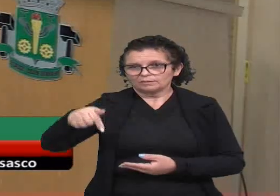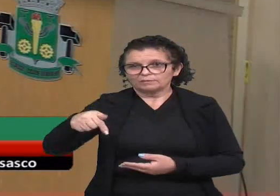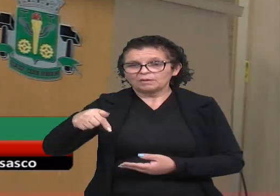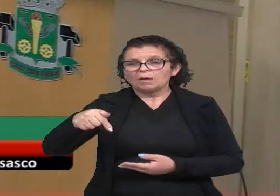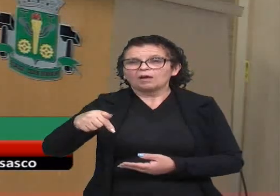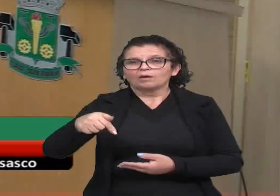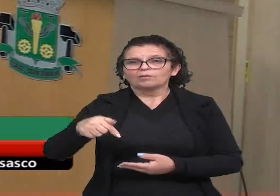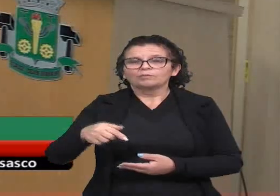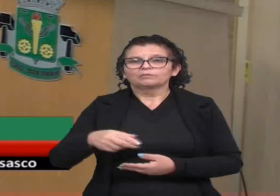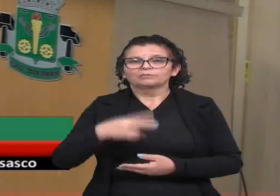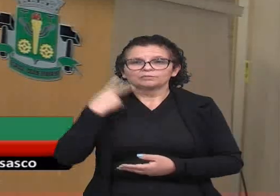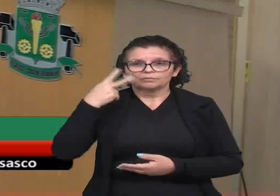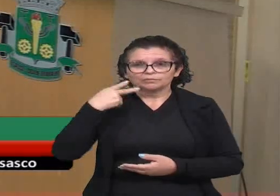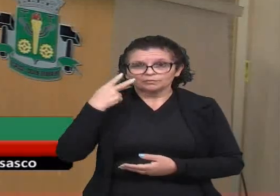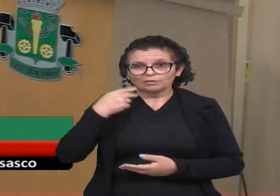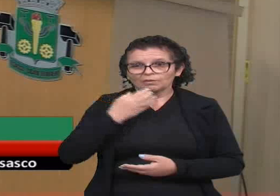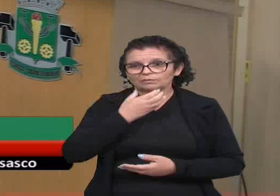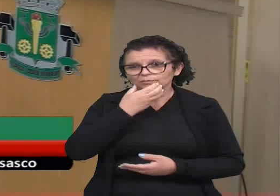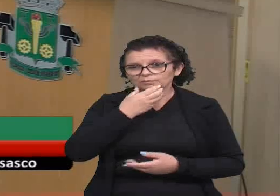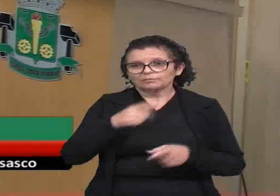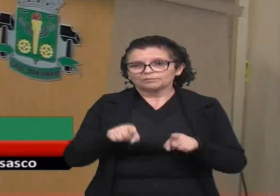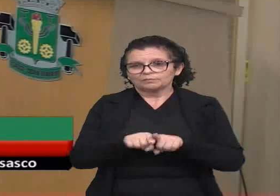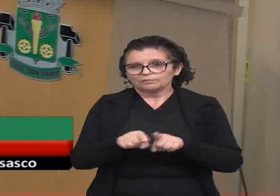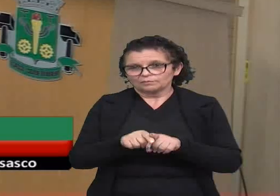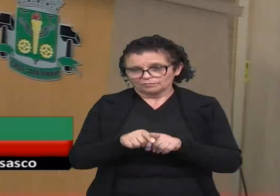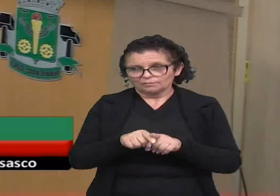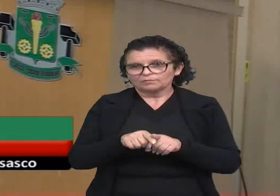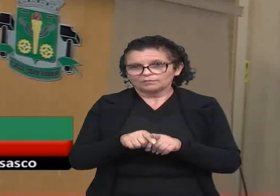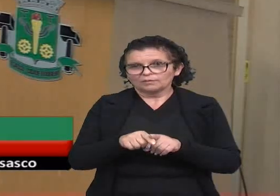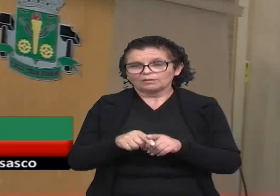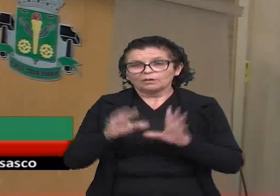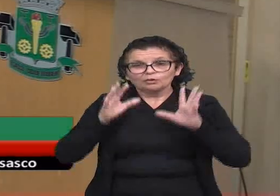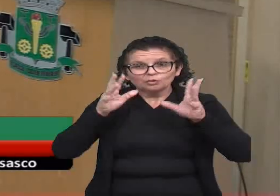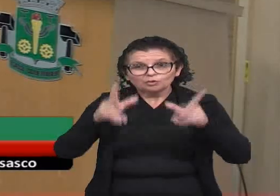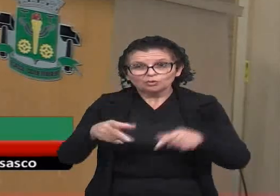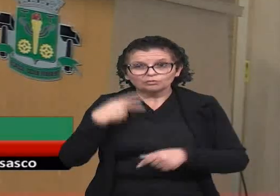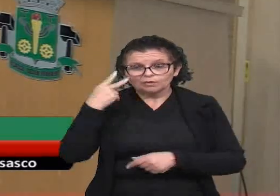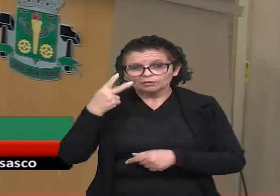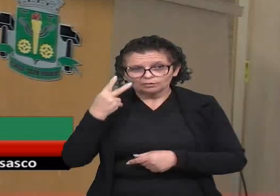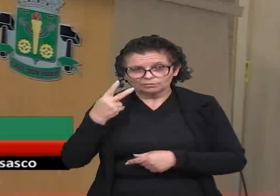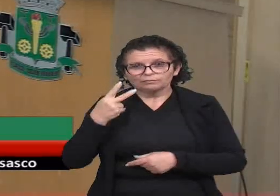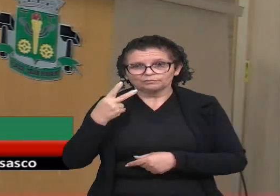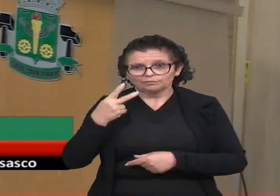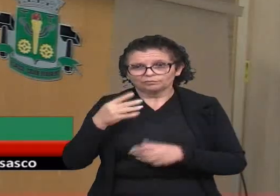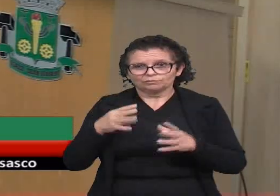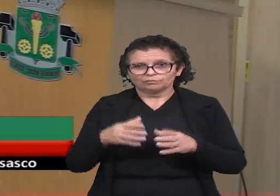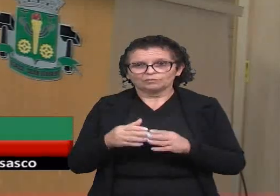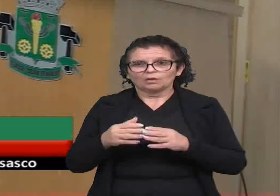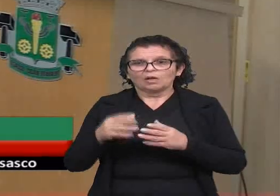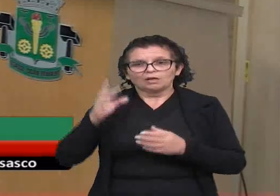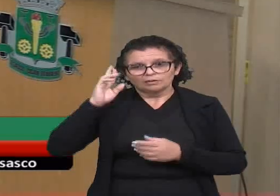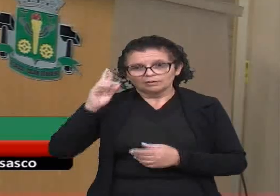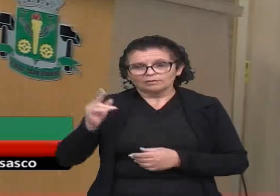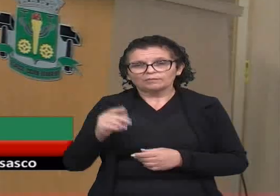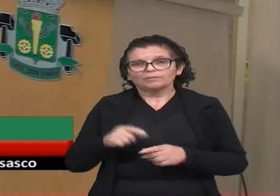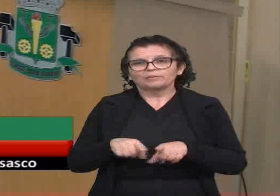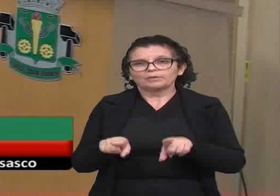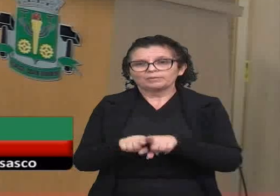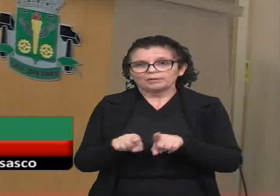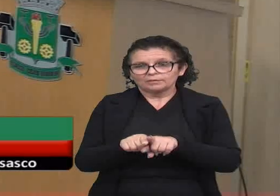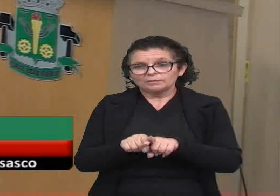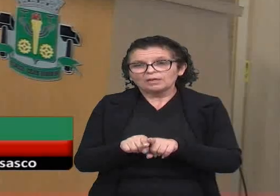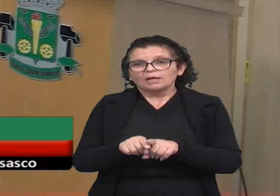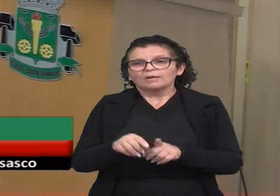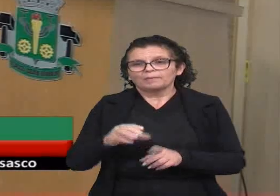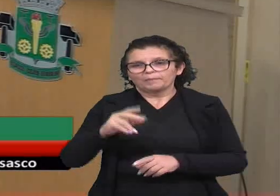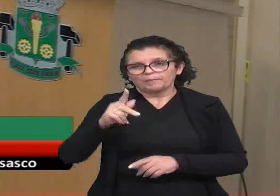207/2023 do nobre vereador Carmônio Bastos e presidente desta casa e todos os outros vereadores. Ao senhor Levi de Souza